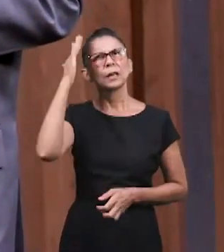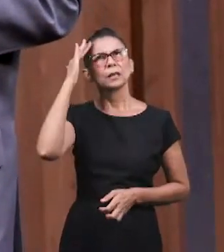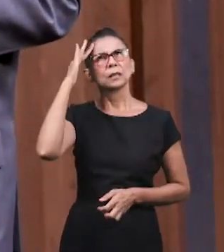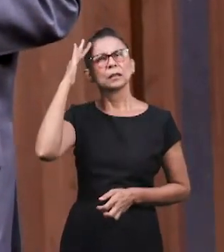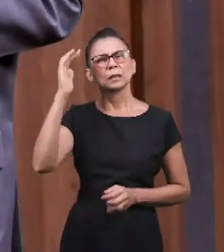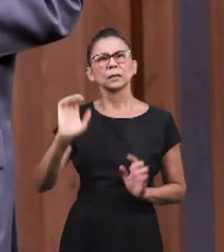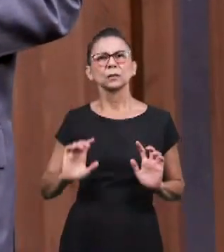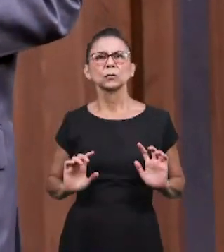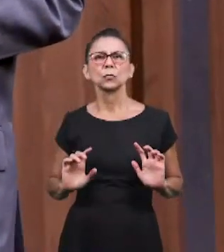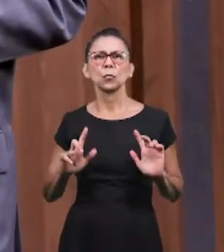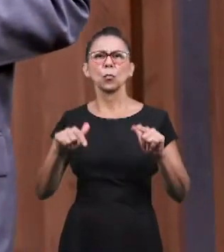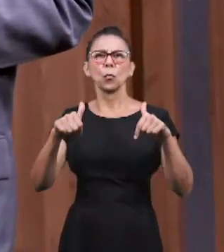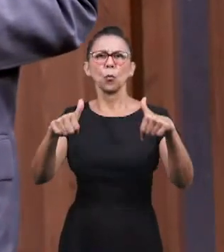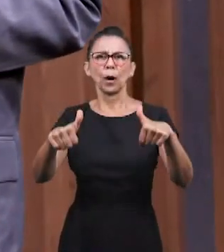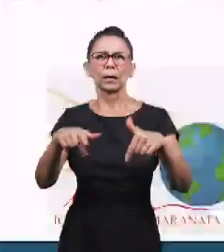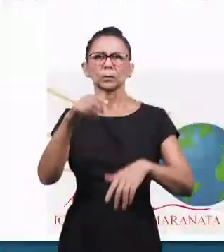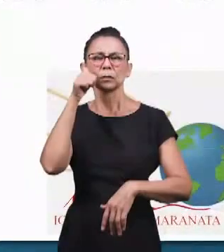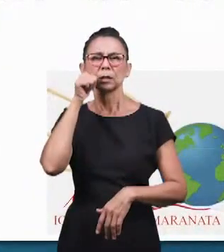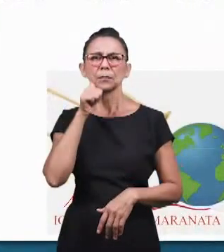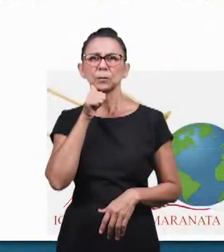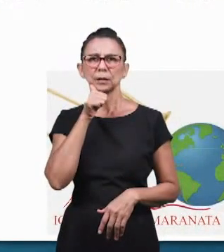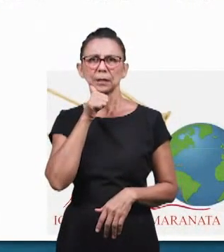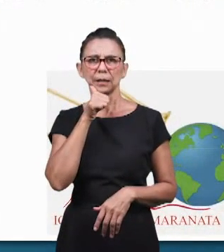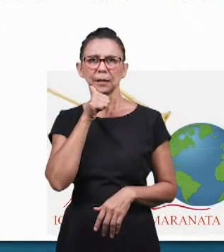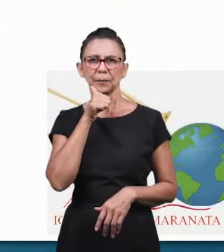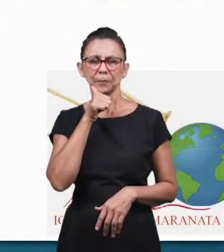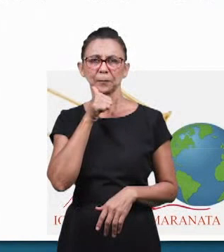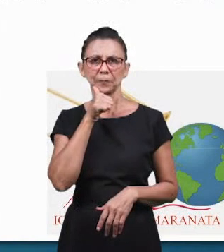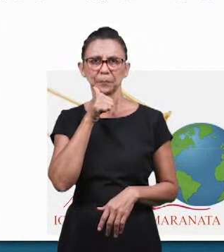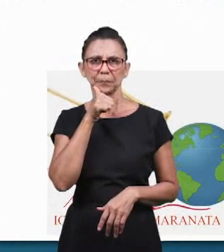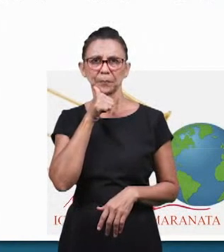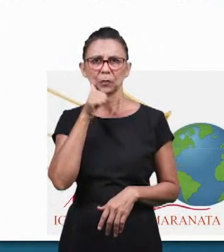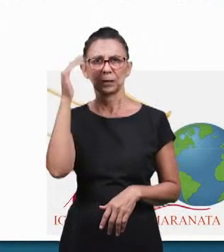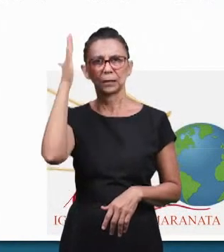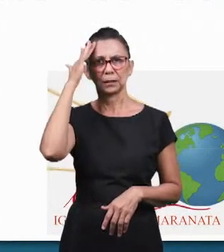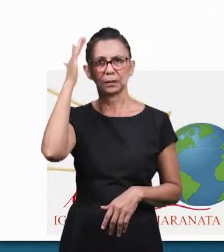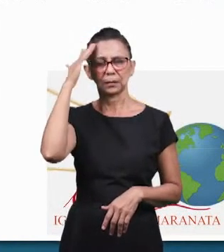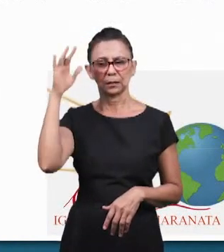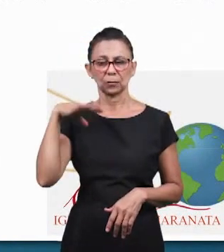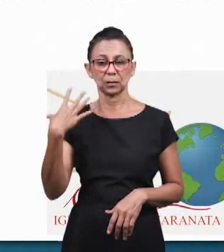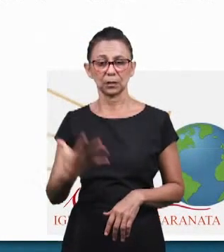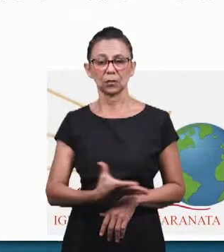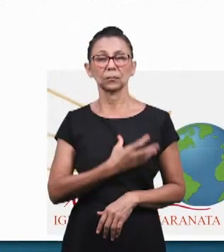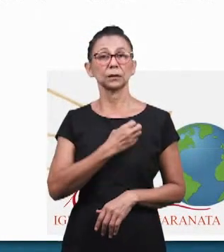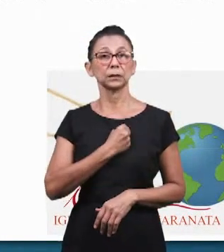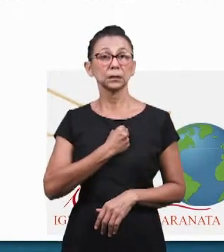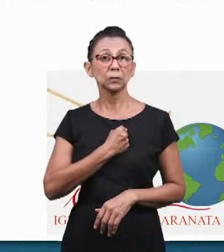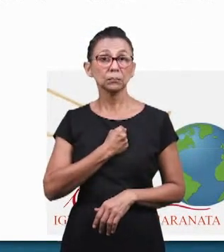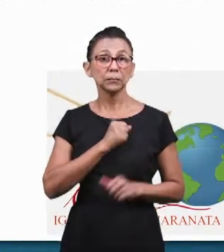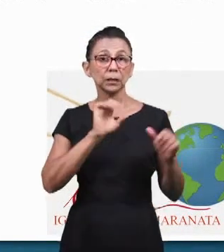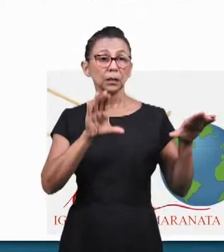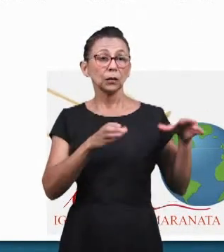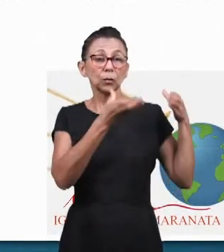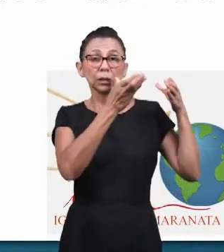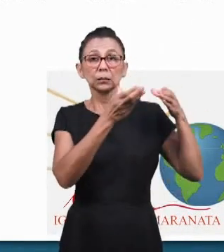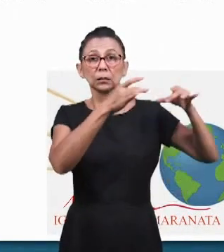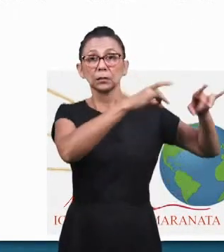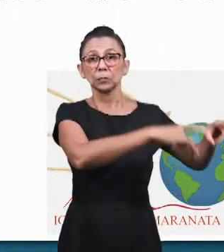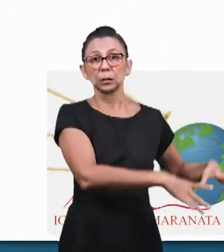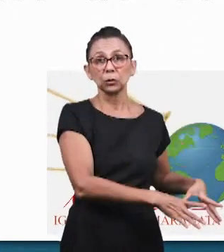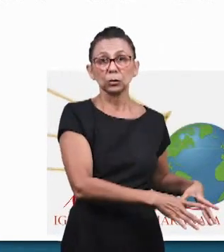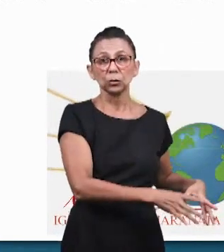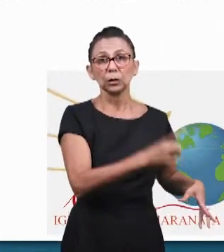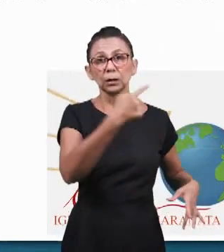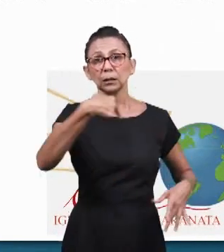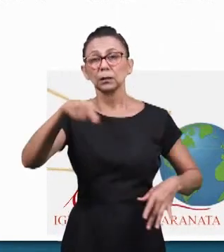salvação no ato da mulher, quando abandonou o cântaro junto à fonte e anunciou na cidade a